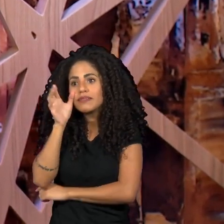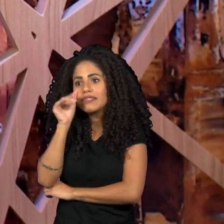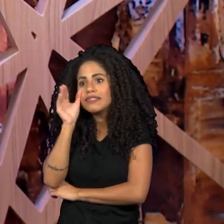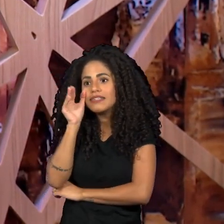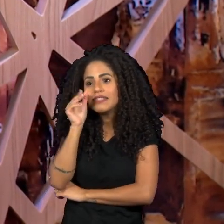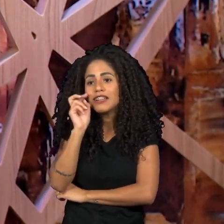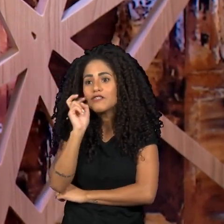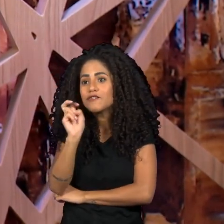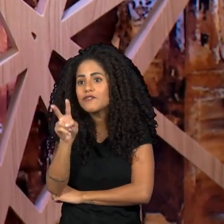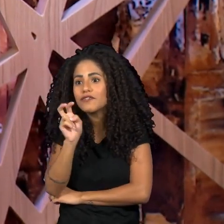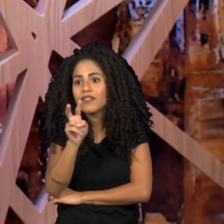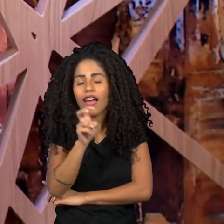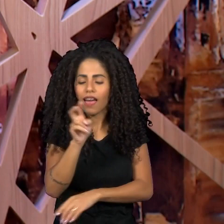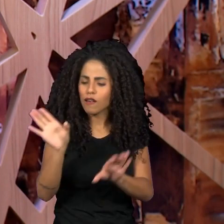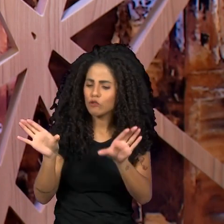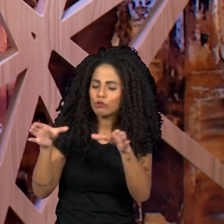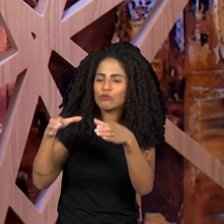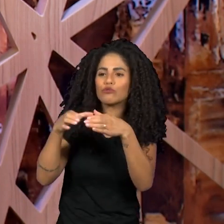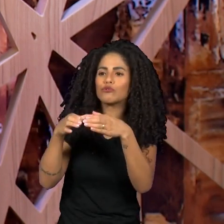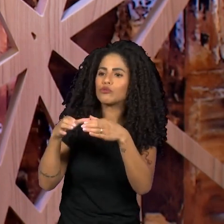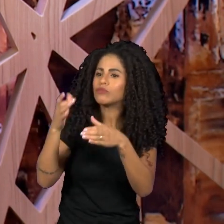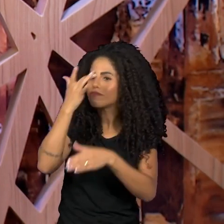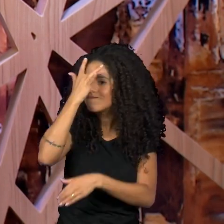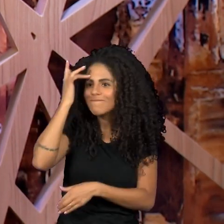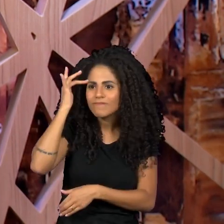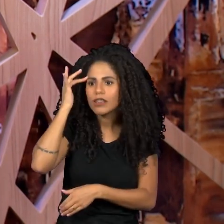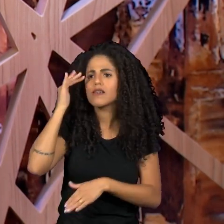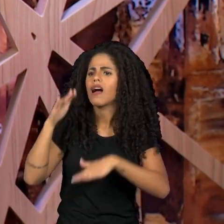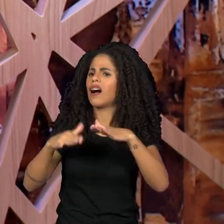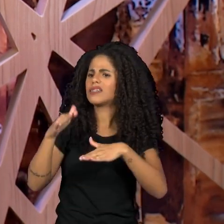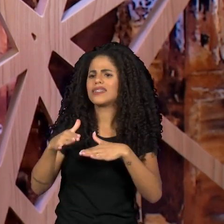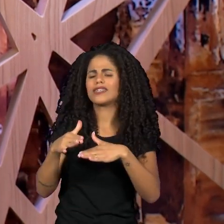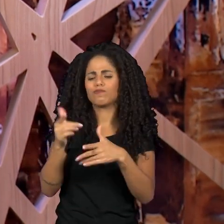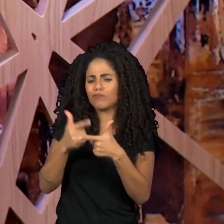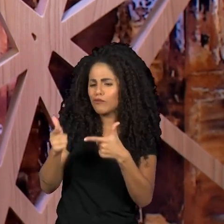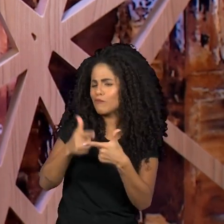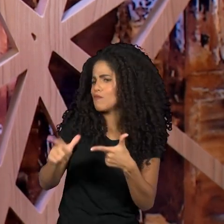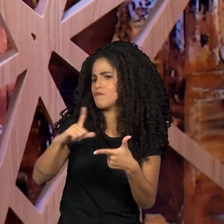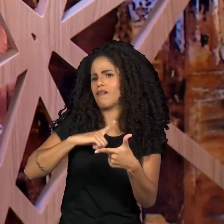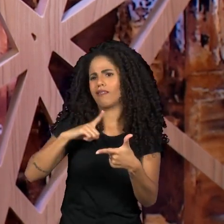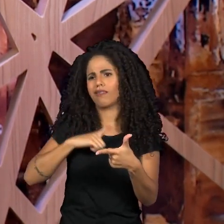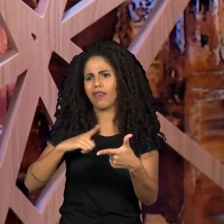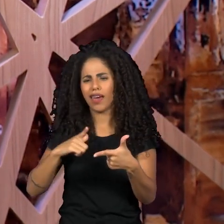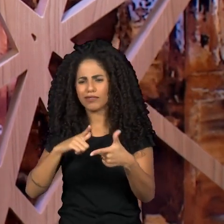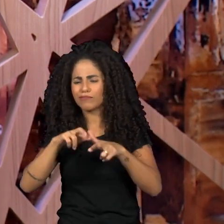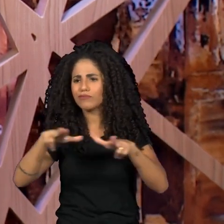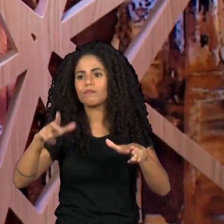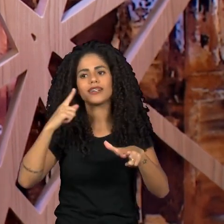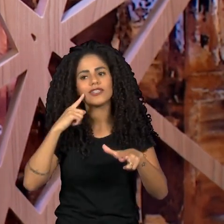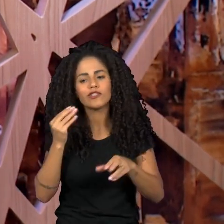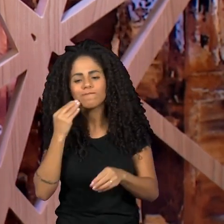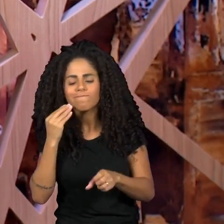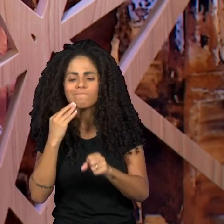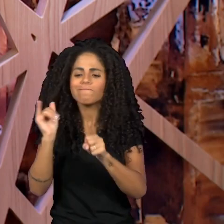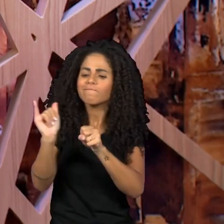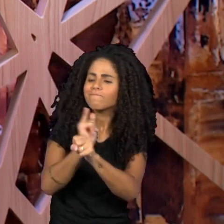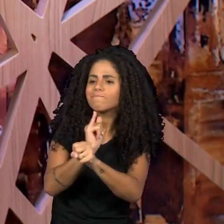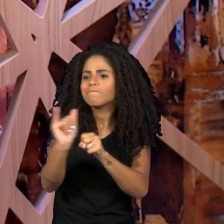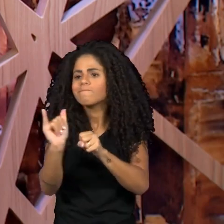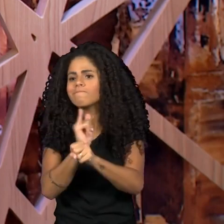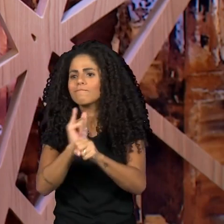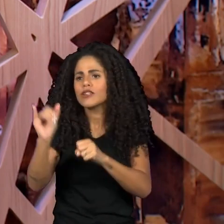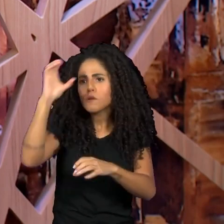processo dialético, né? Então, diante das dificuldades e adversidades, a gente produz saídas e formas